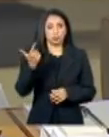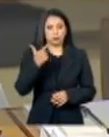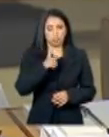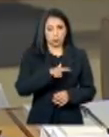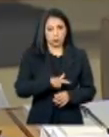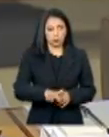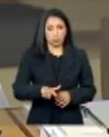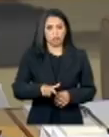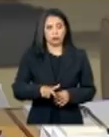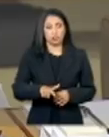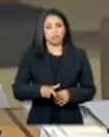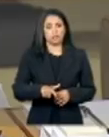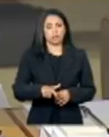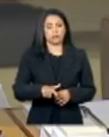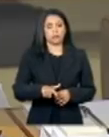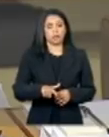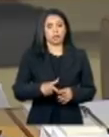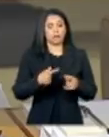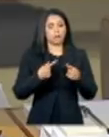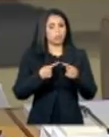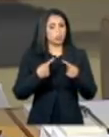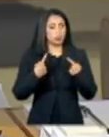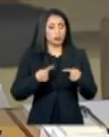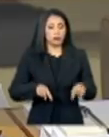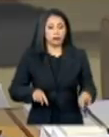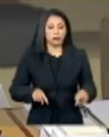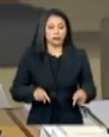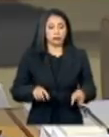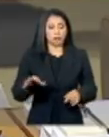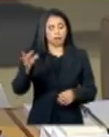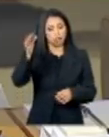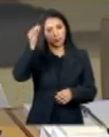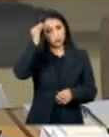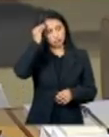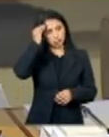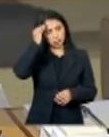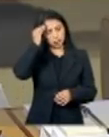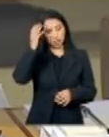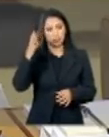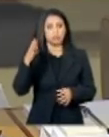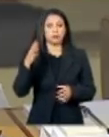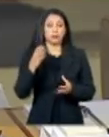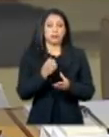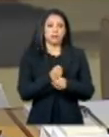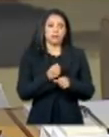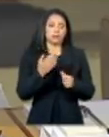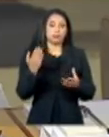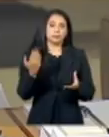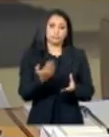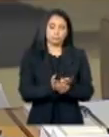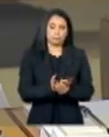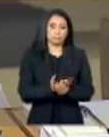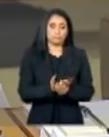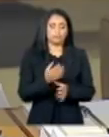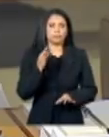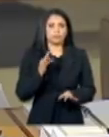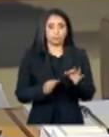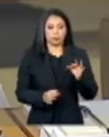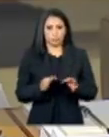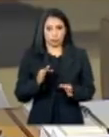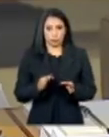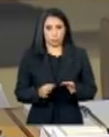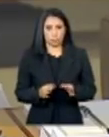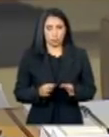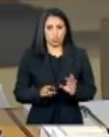firme considerado essa reiterada jurisprudência do supremo o